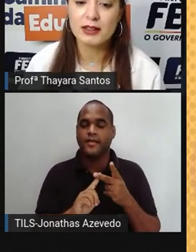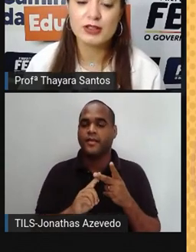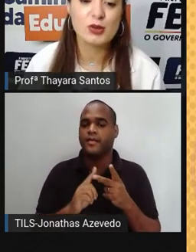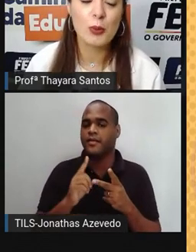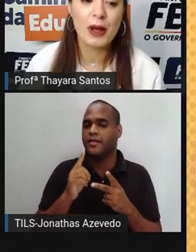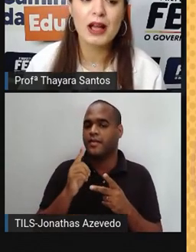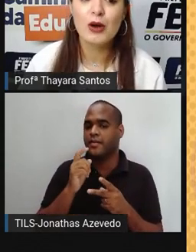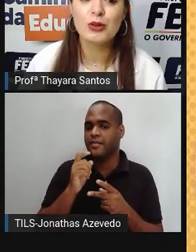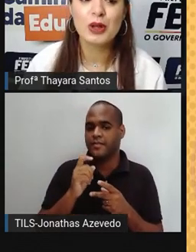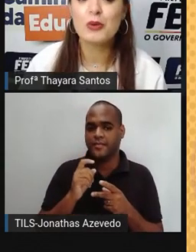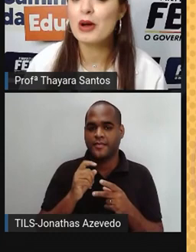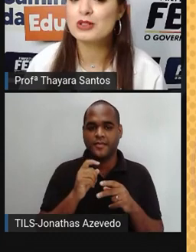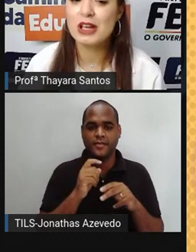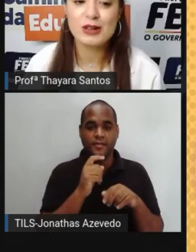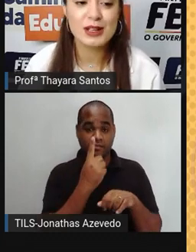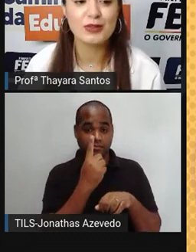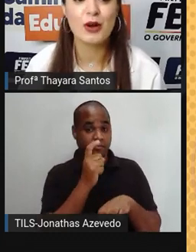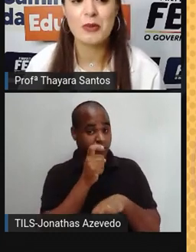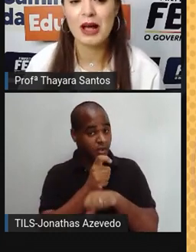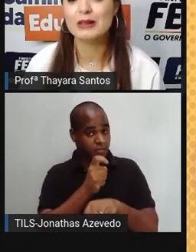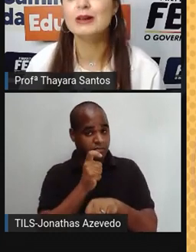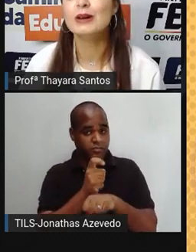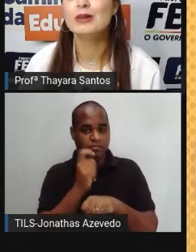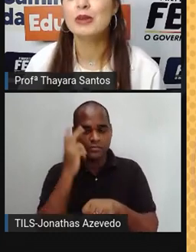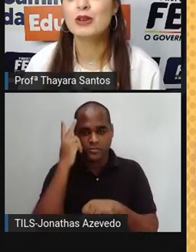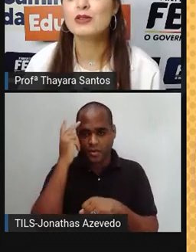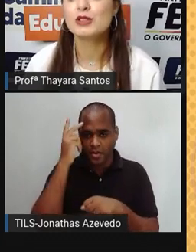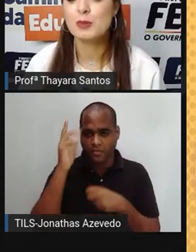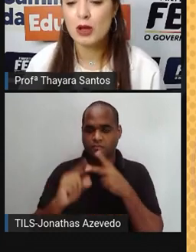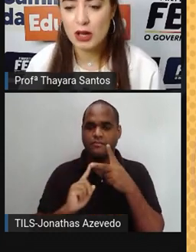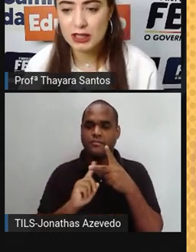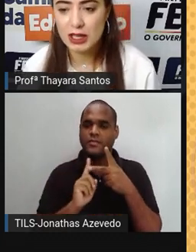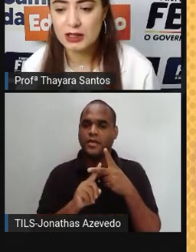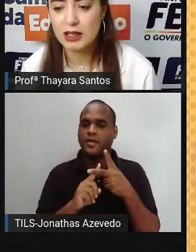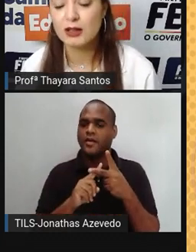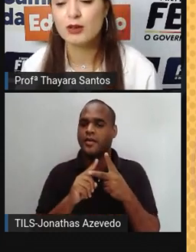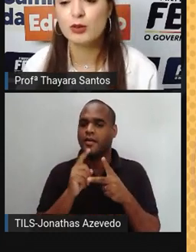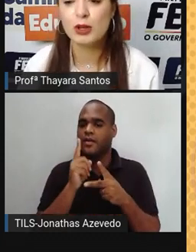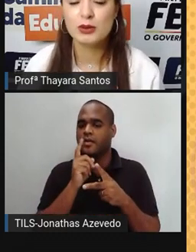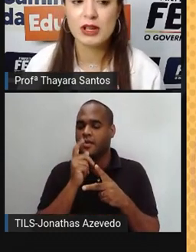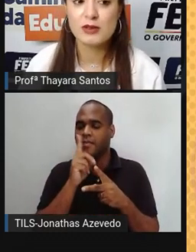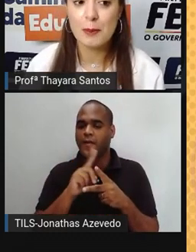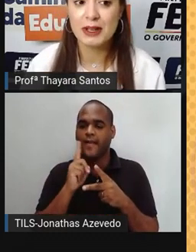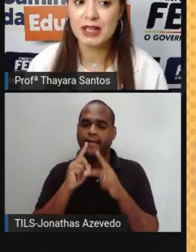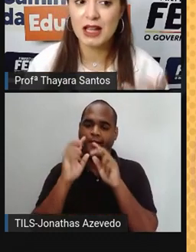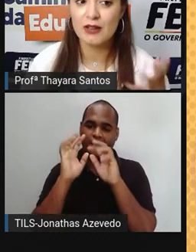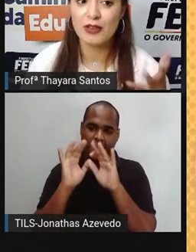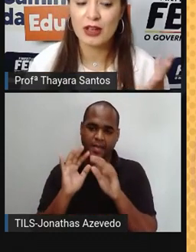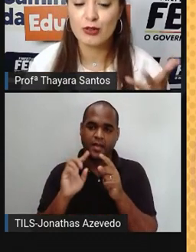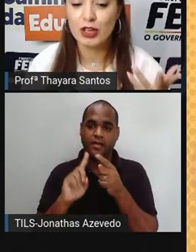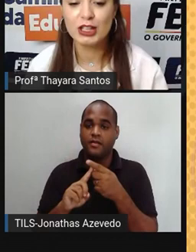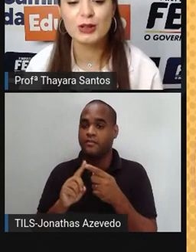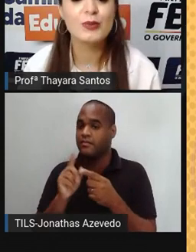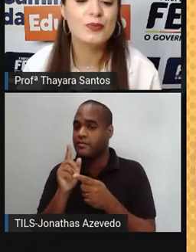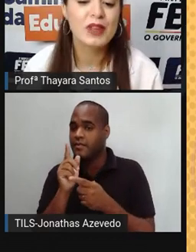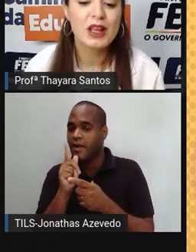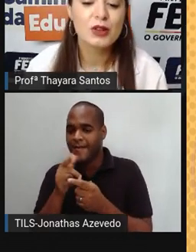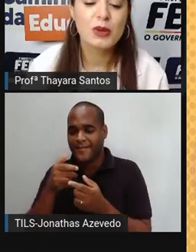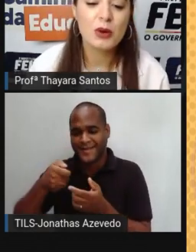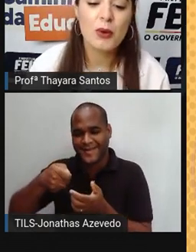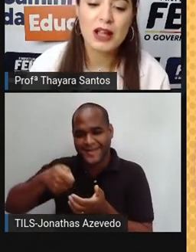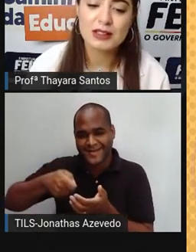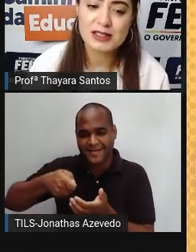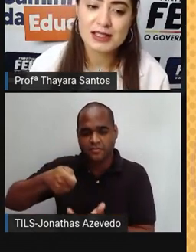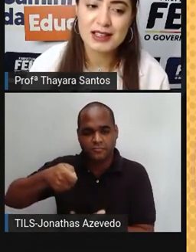picolé de desculpa o número um é o gelo sendo formada número dois picolé derretendo número 3 na panela fervendo